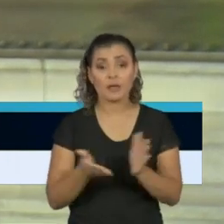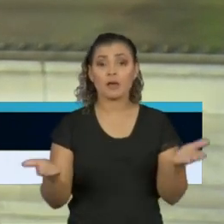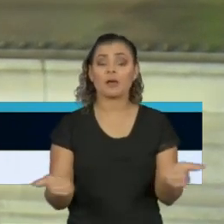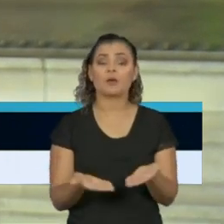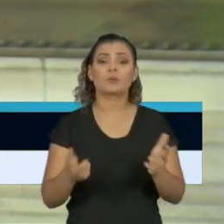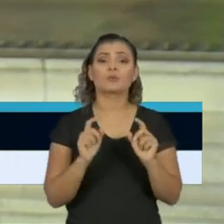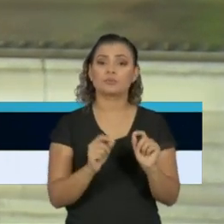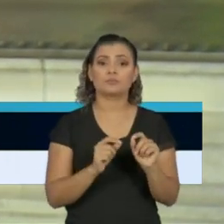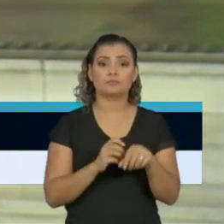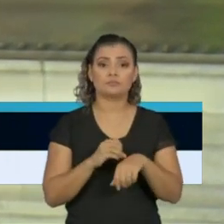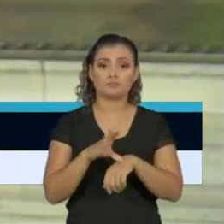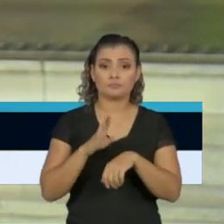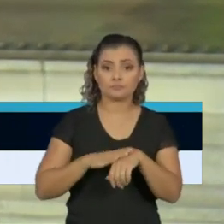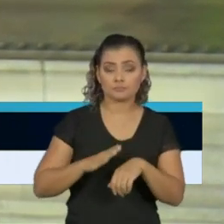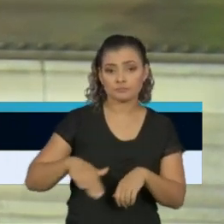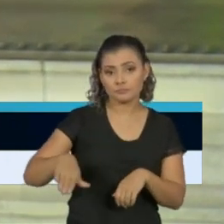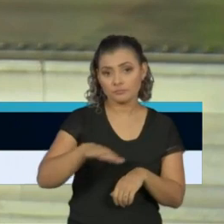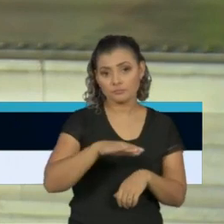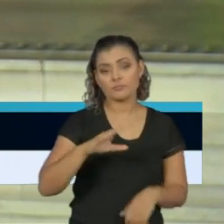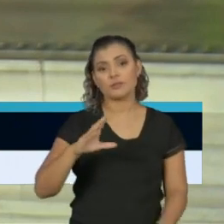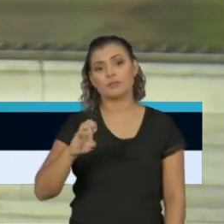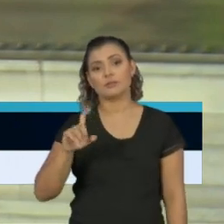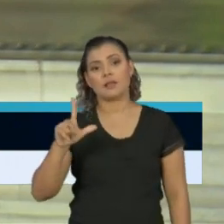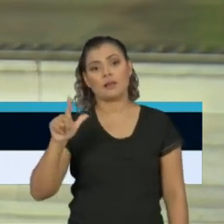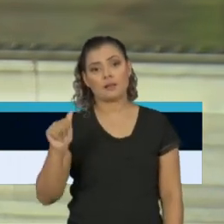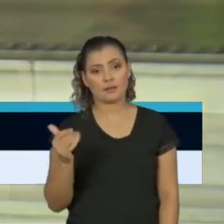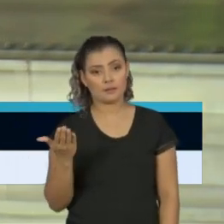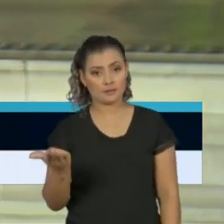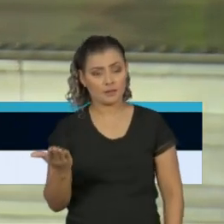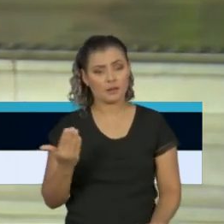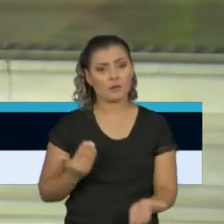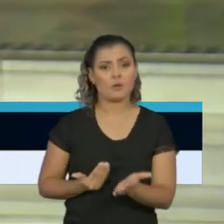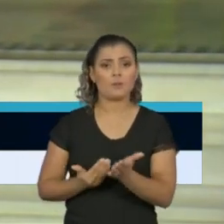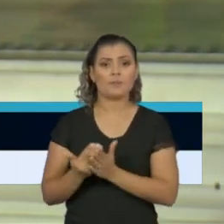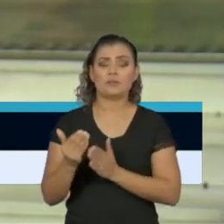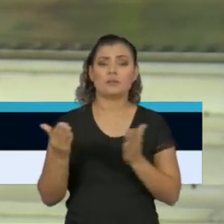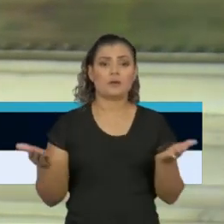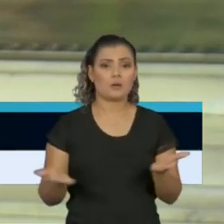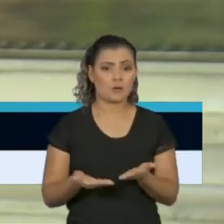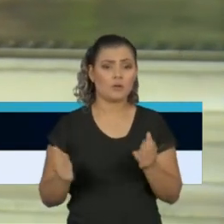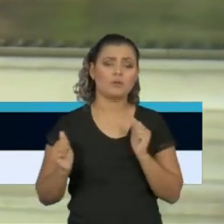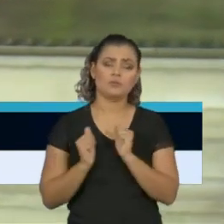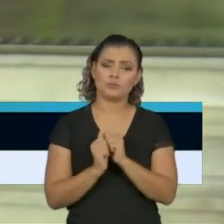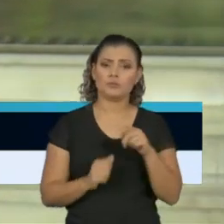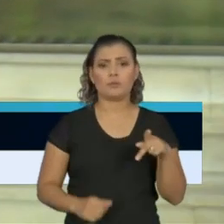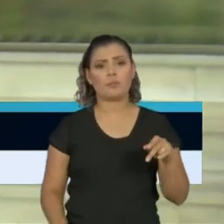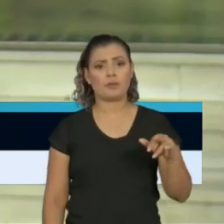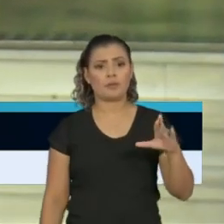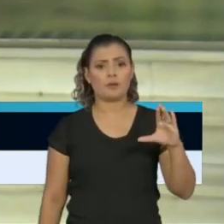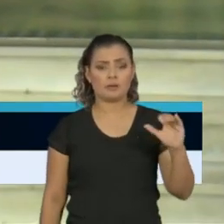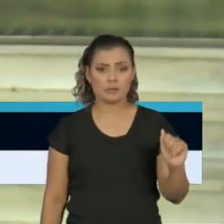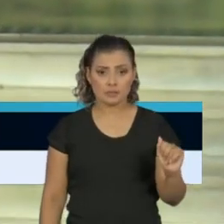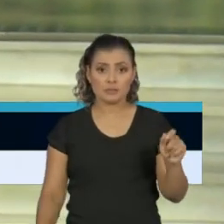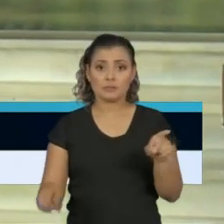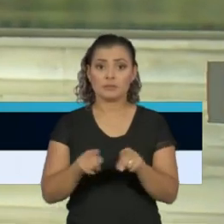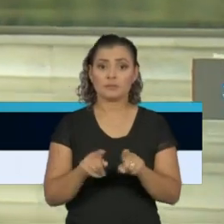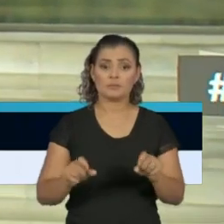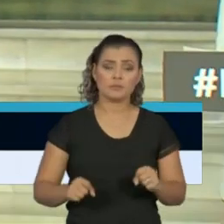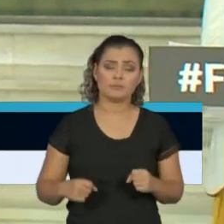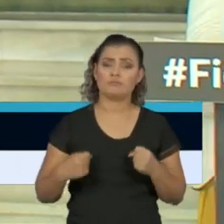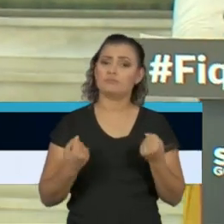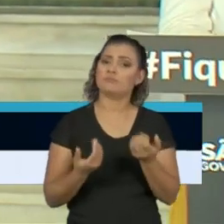palavra para a Célia Parnes, para que ela possa, juntamente com a Patrícia Ellen,